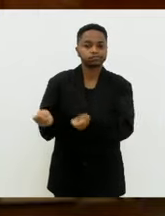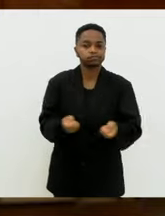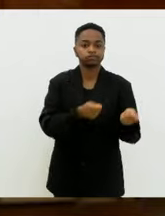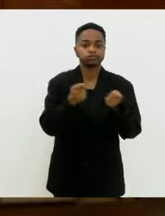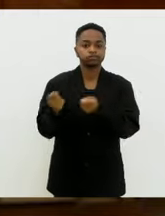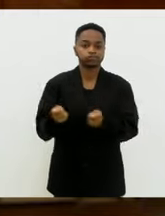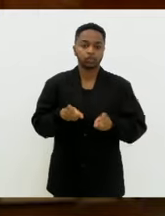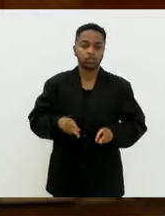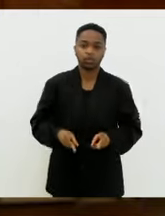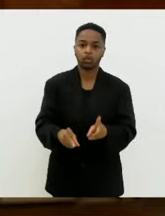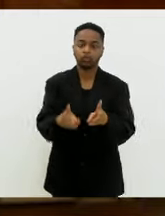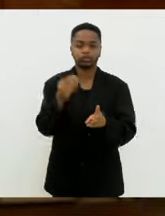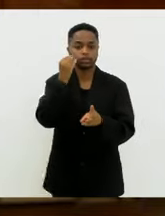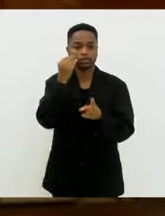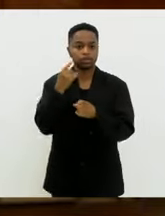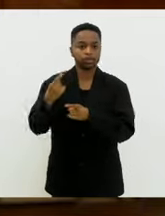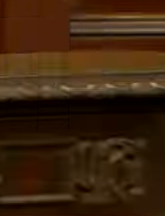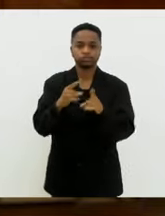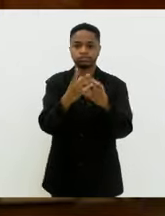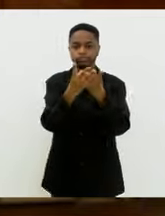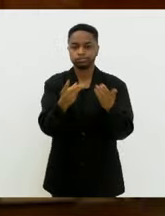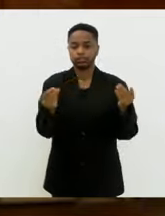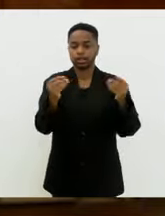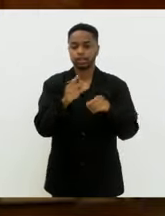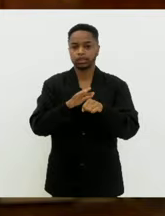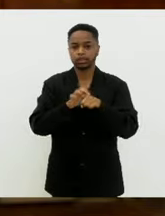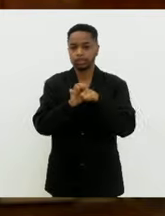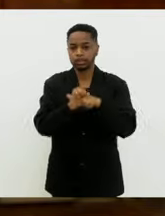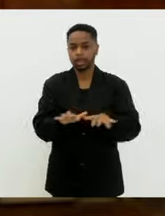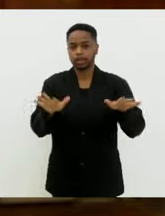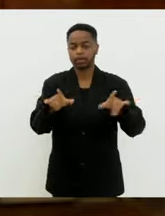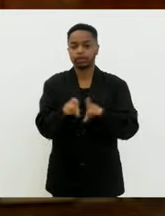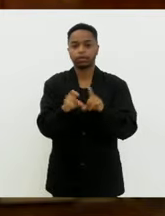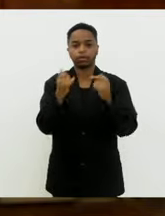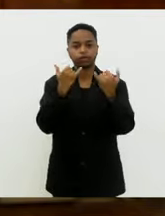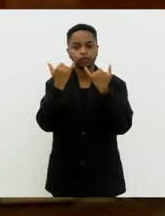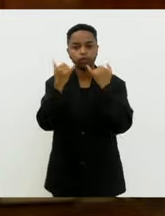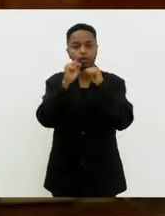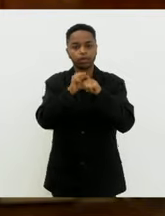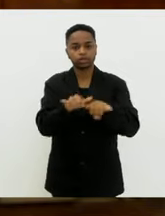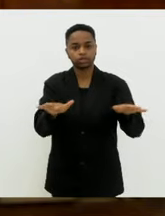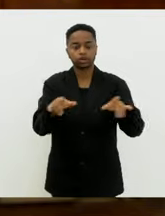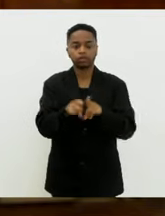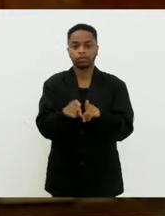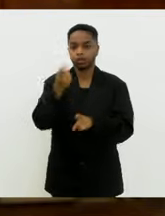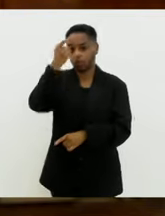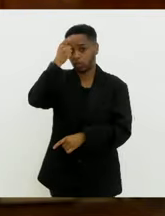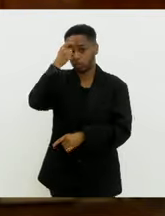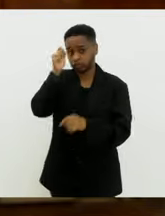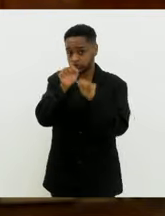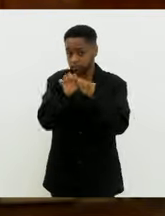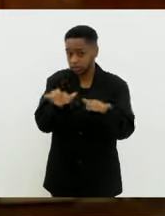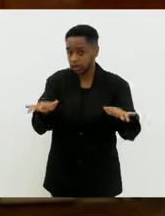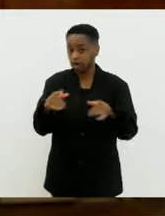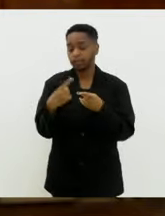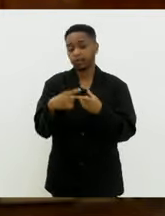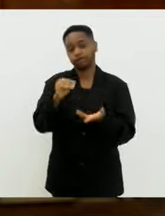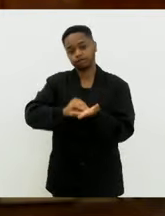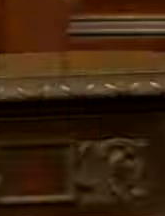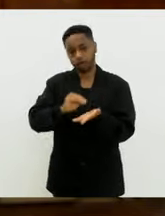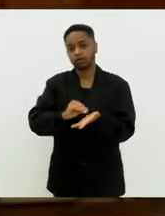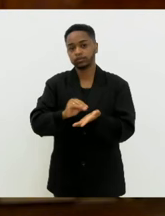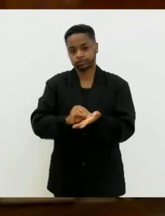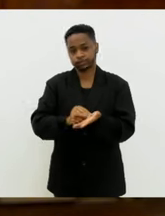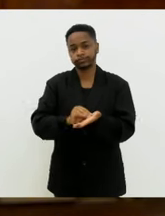à dengue, de campanhas permanentes de informação, de conscientização. Isso nos faltou para que a